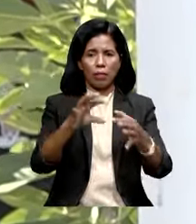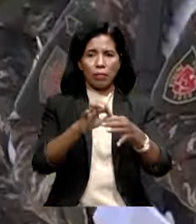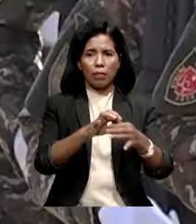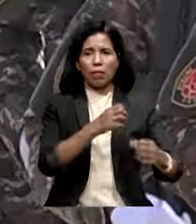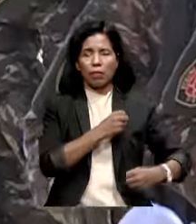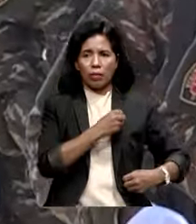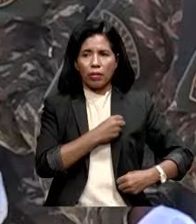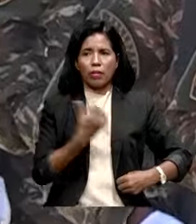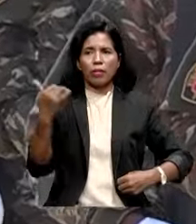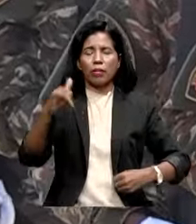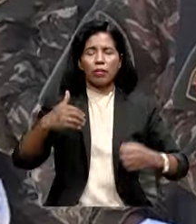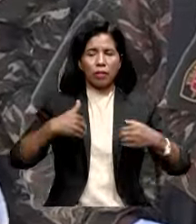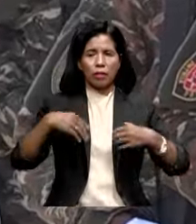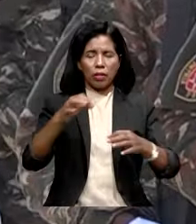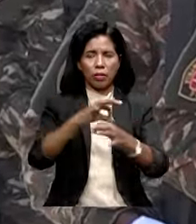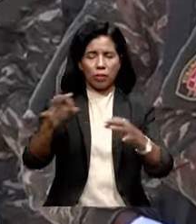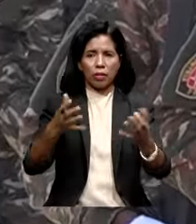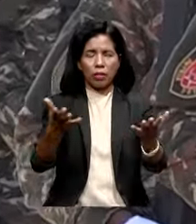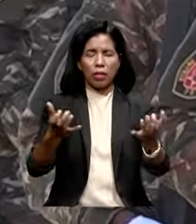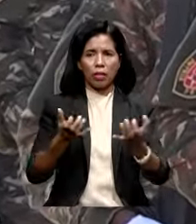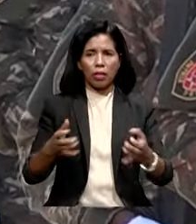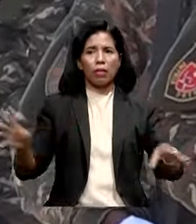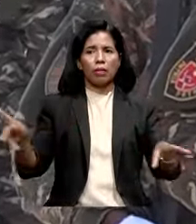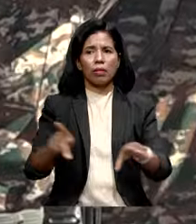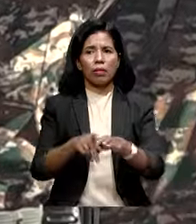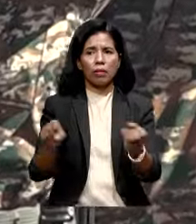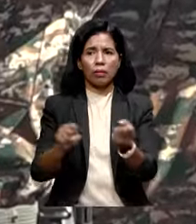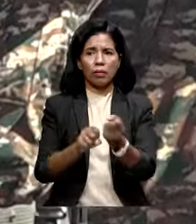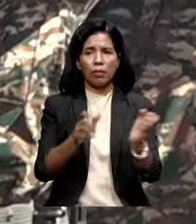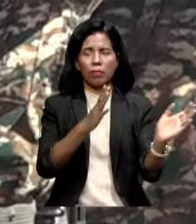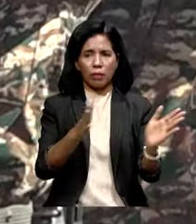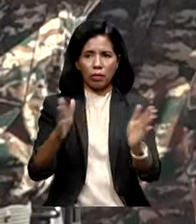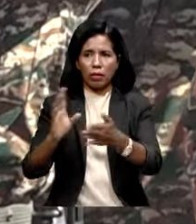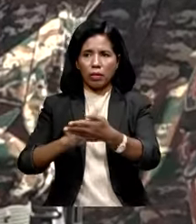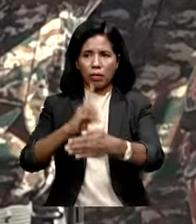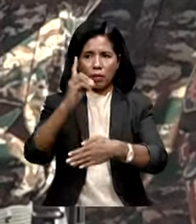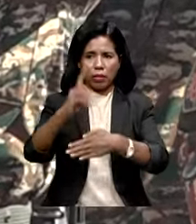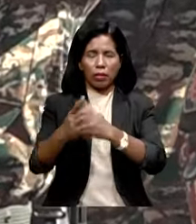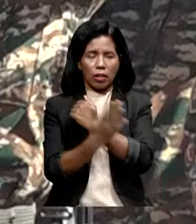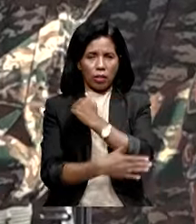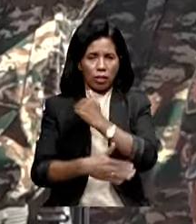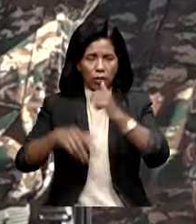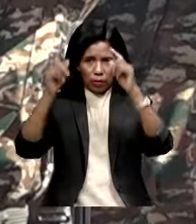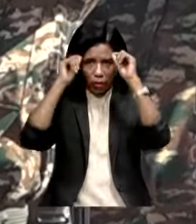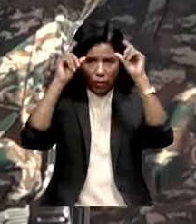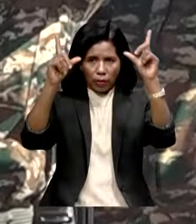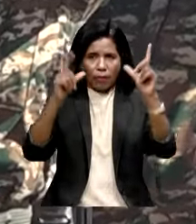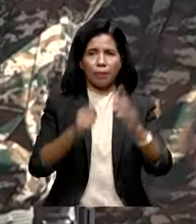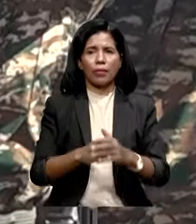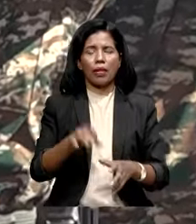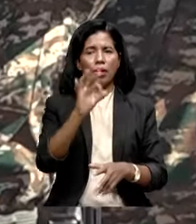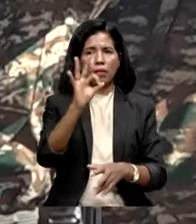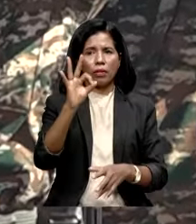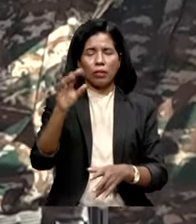FFDT Lecira e espírito no vontade e a tola parte ou de contribuir para o processo de desenvolvimento na São Timor-Leste. Macata, FFDT e